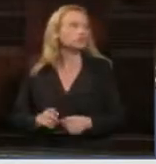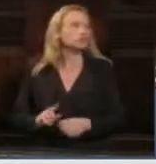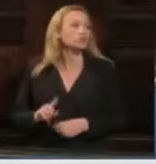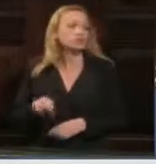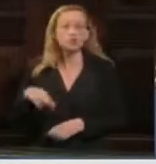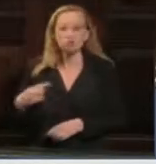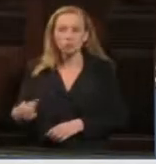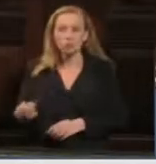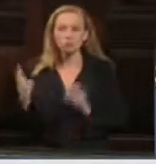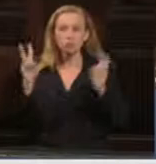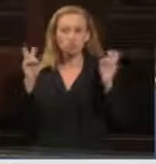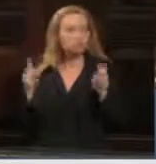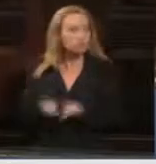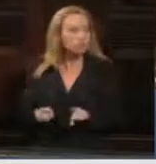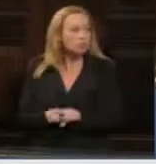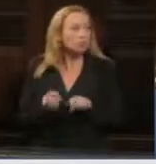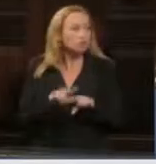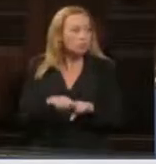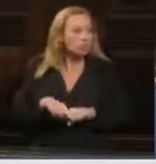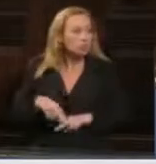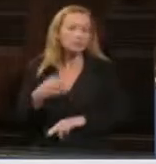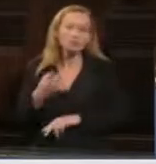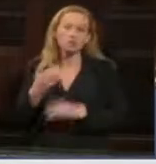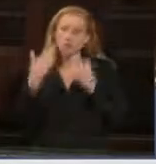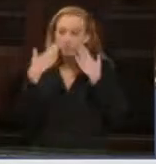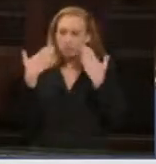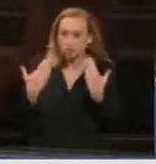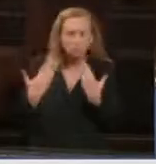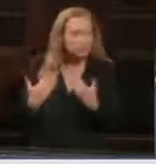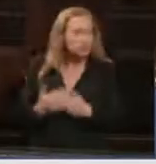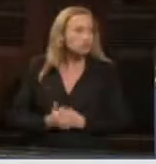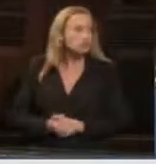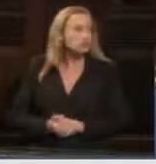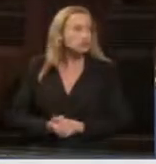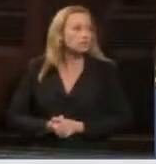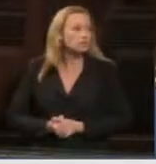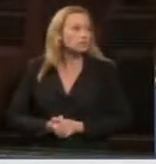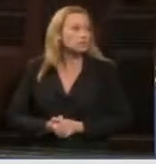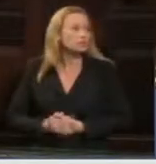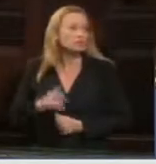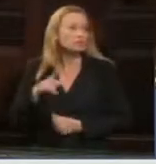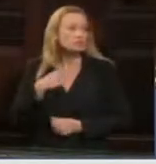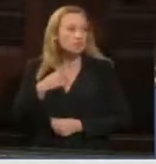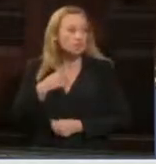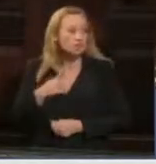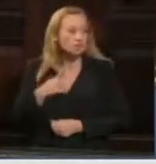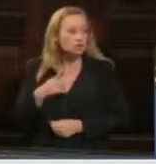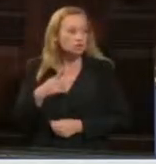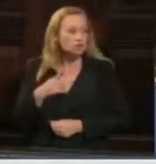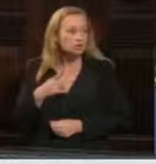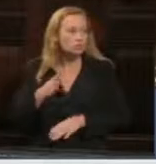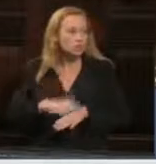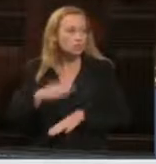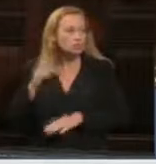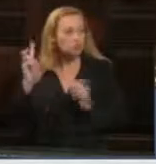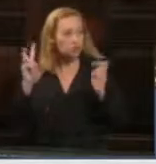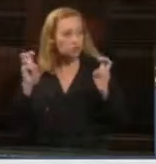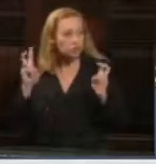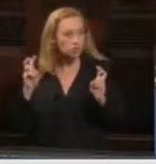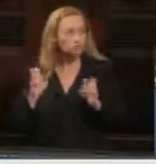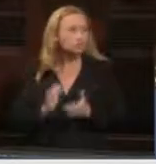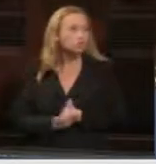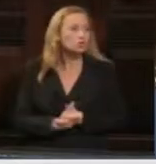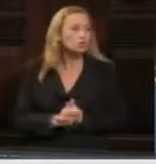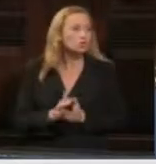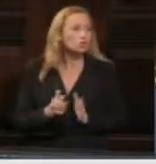outras iniciativas por isso eu quis fazer com que essa apresentação ao vez passando um pouco do ponto mas é importante situar a quem nos